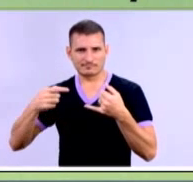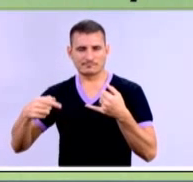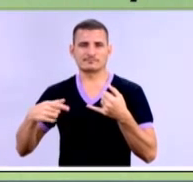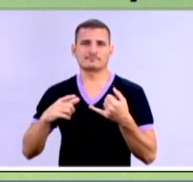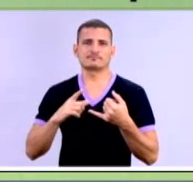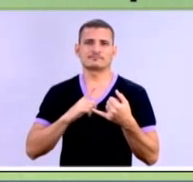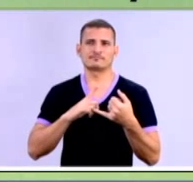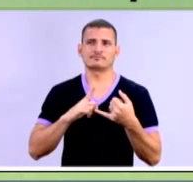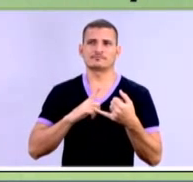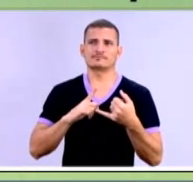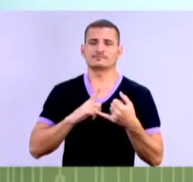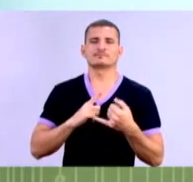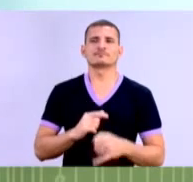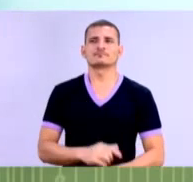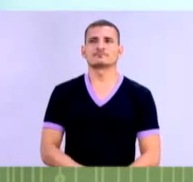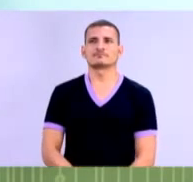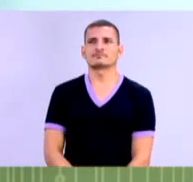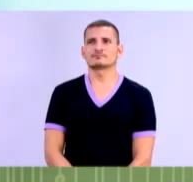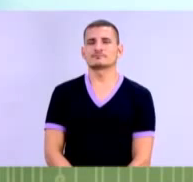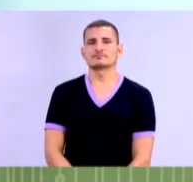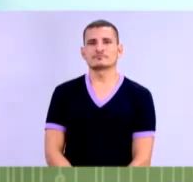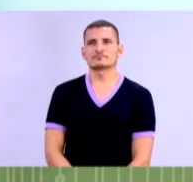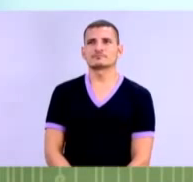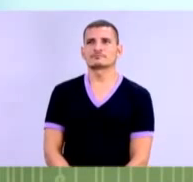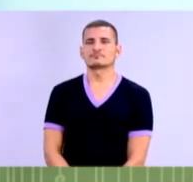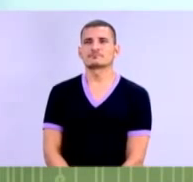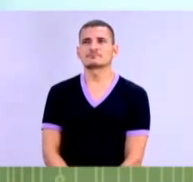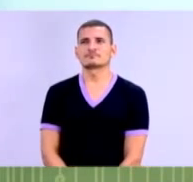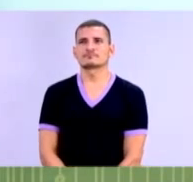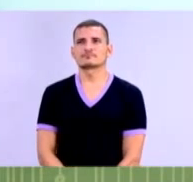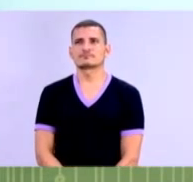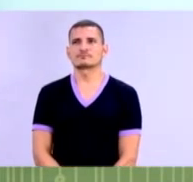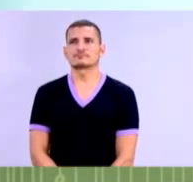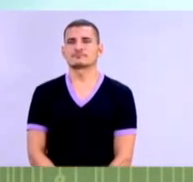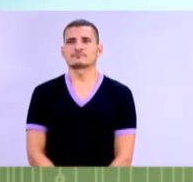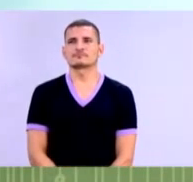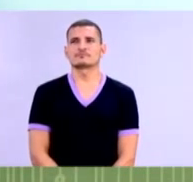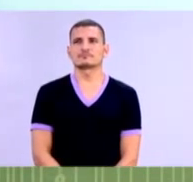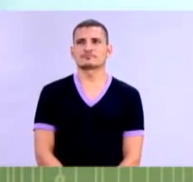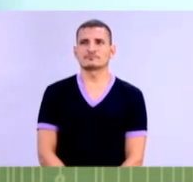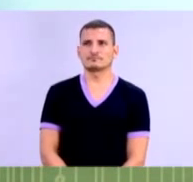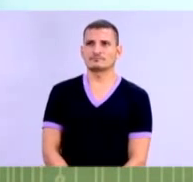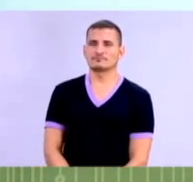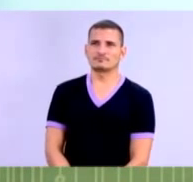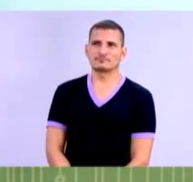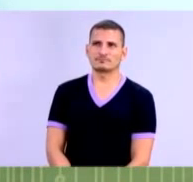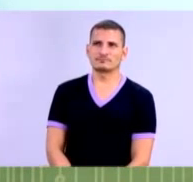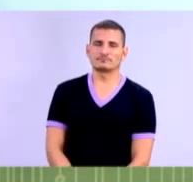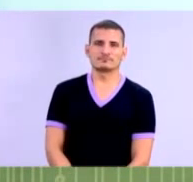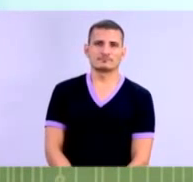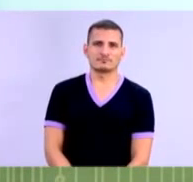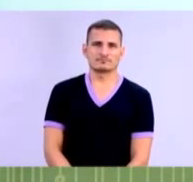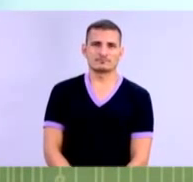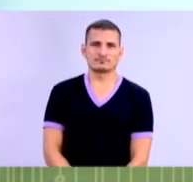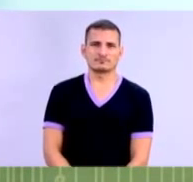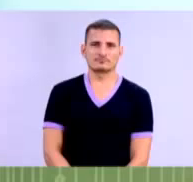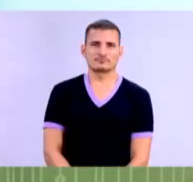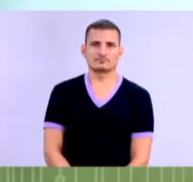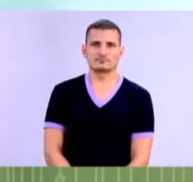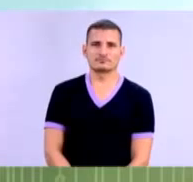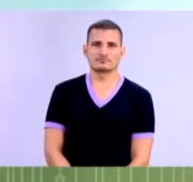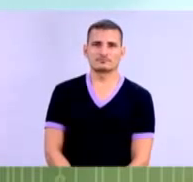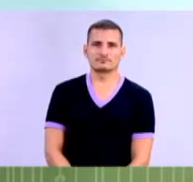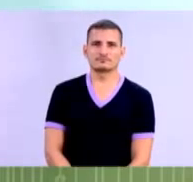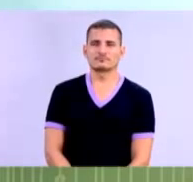vão acabar realizando um com o outro ali, só por estarem próximos, né? Então, o